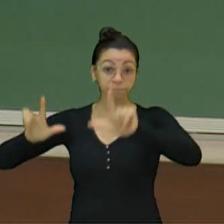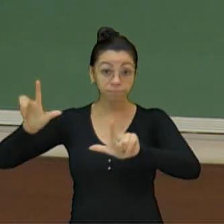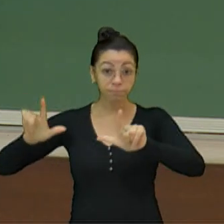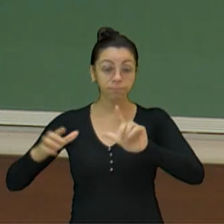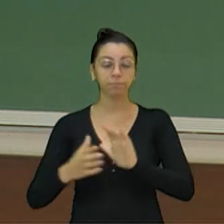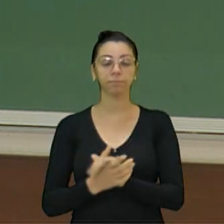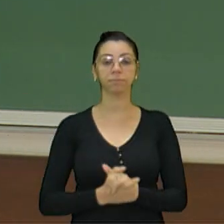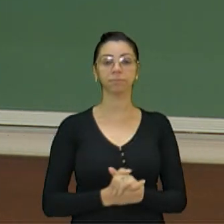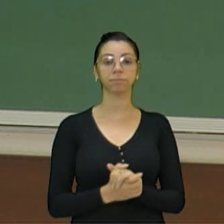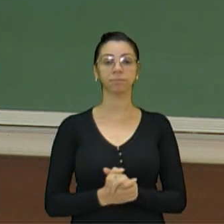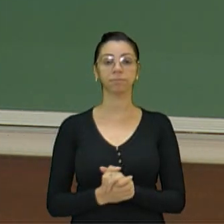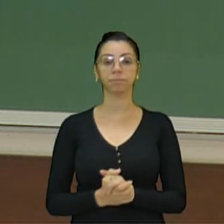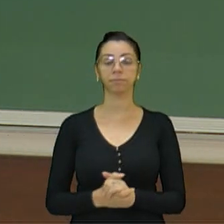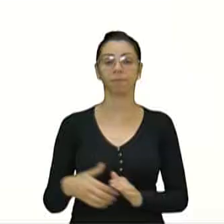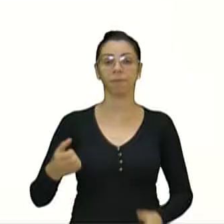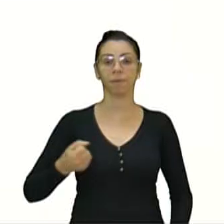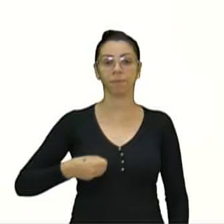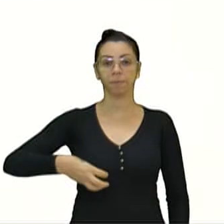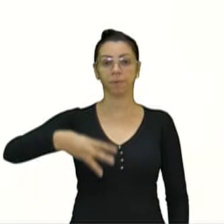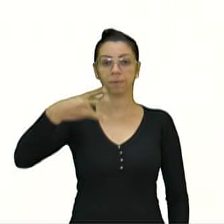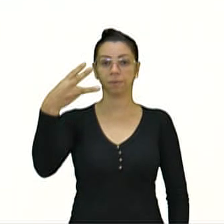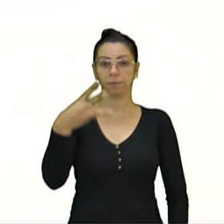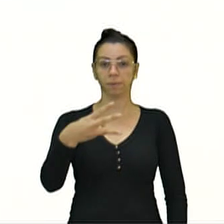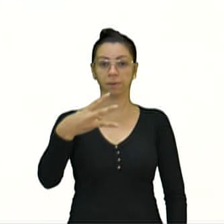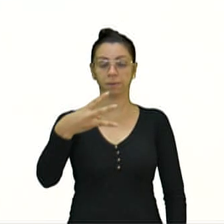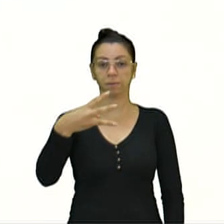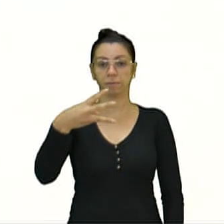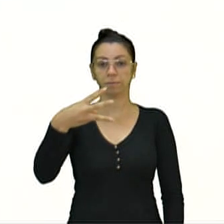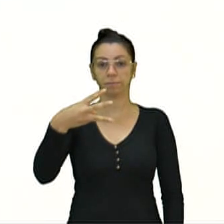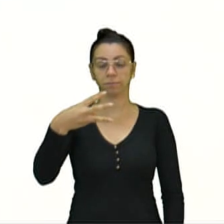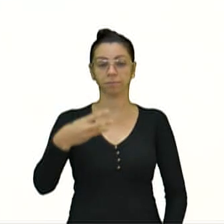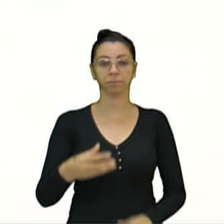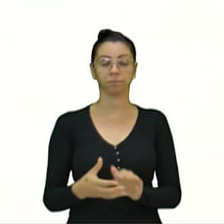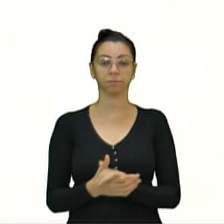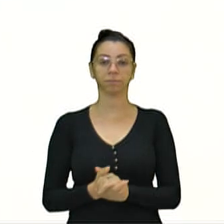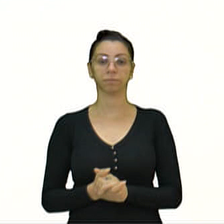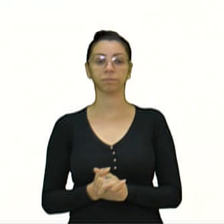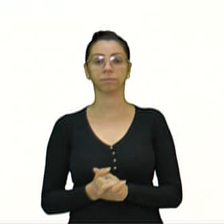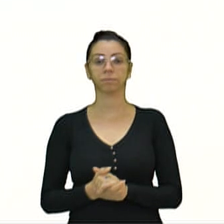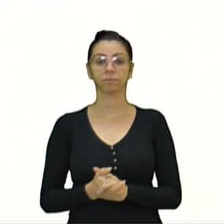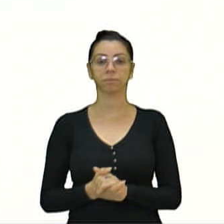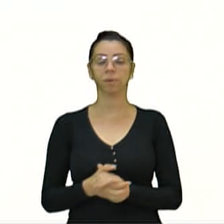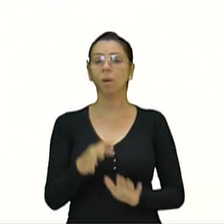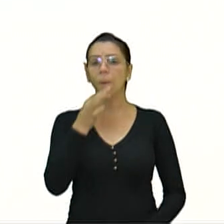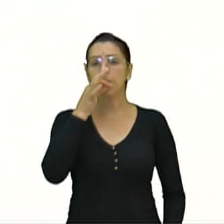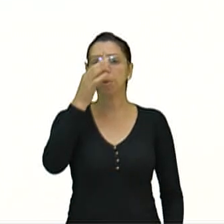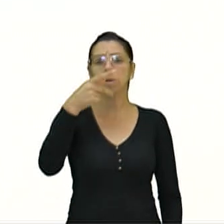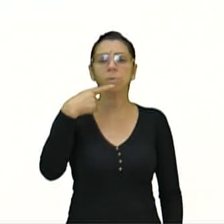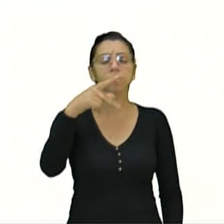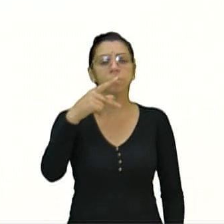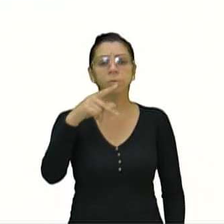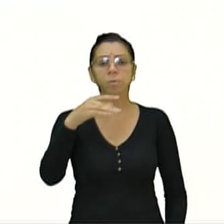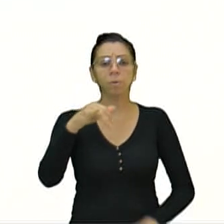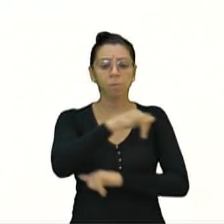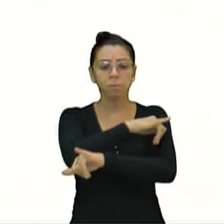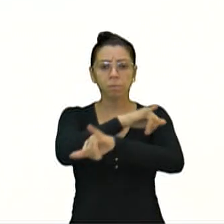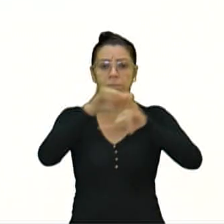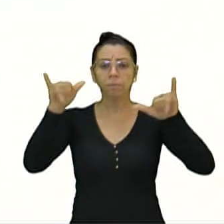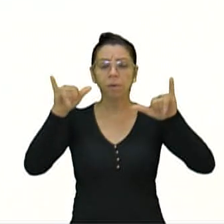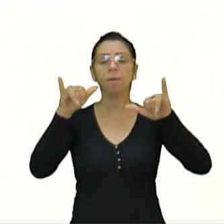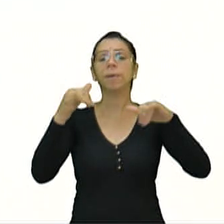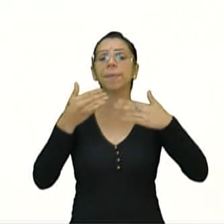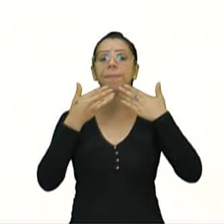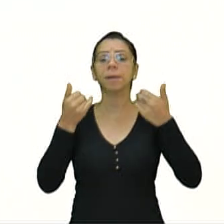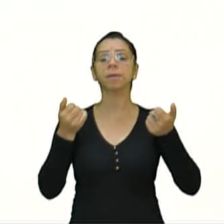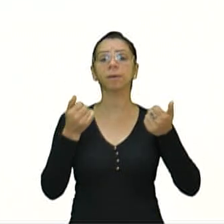a número 3, eu estava perguntando, na tua opinião, qual que é a forma mais efetiva de fazer anúncios, né? Se são anúncios na